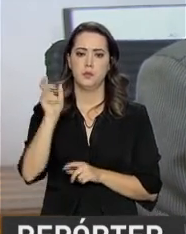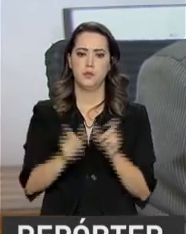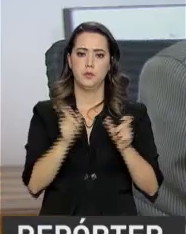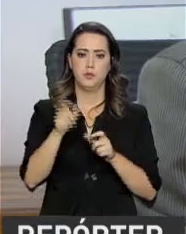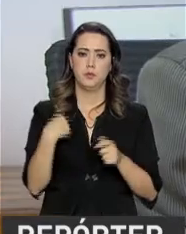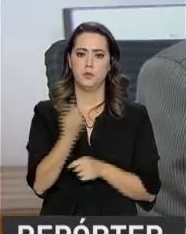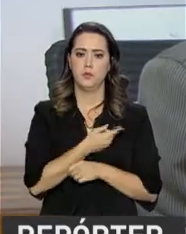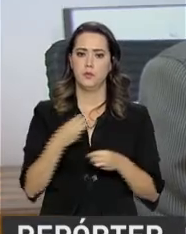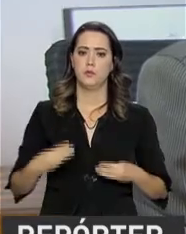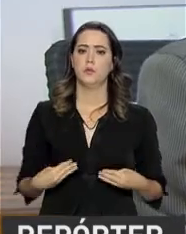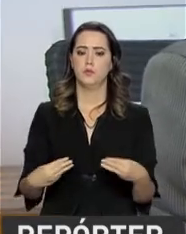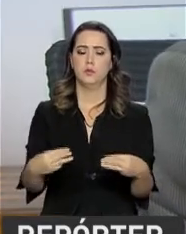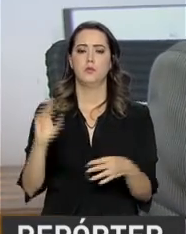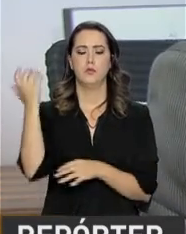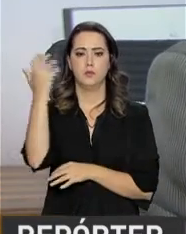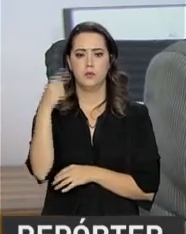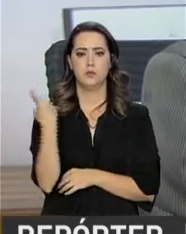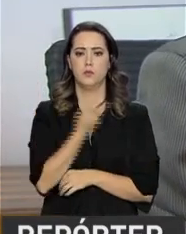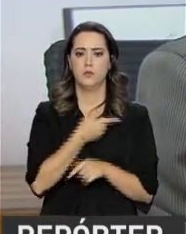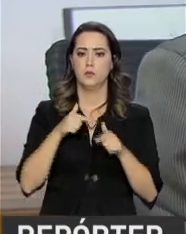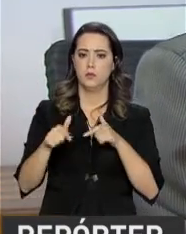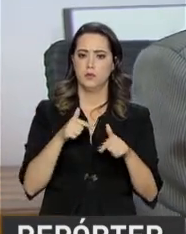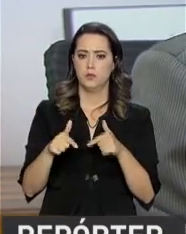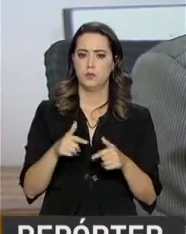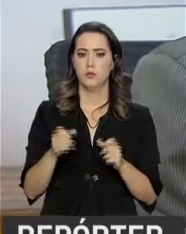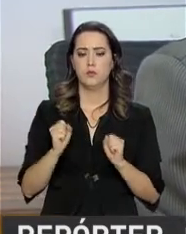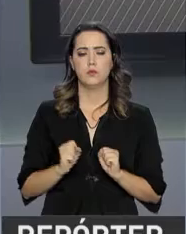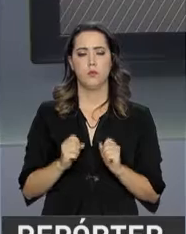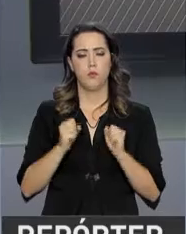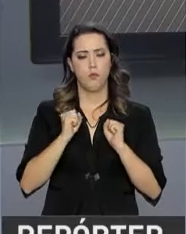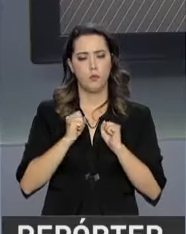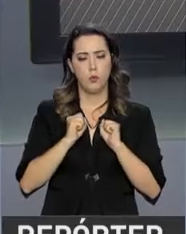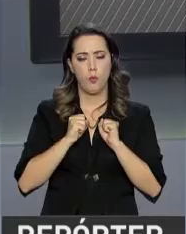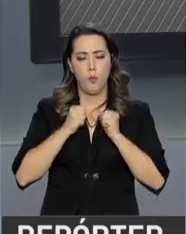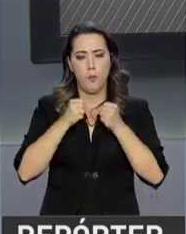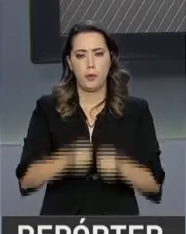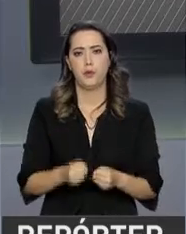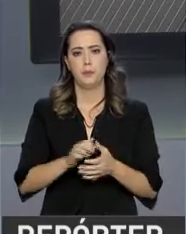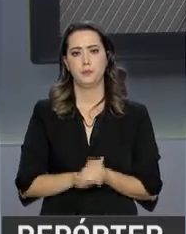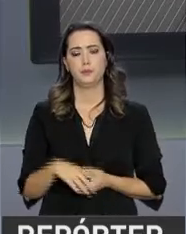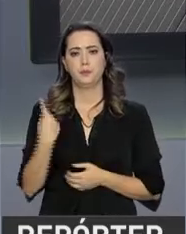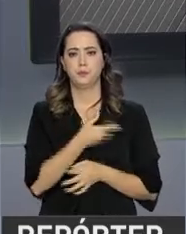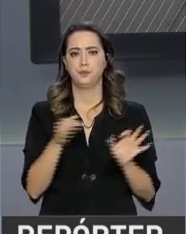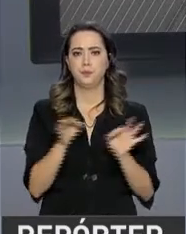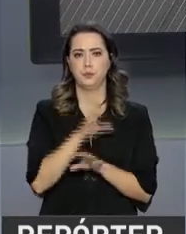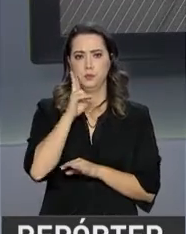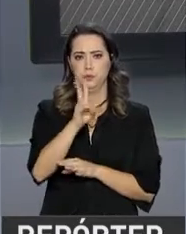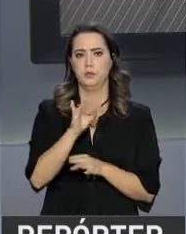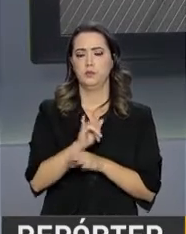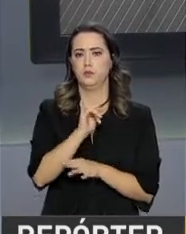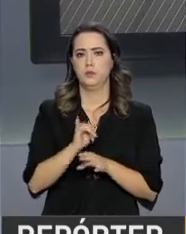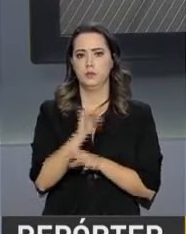próprio a nós do ministério nós vamos agir e agir com muita força nós ficamos por aqui você pode rever